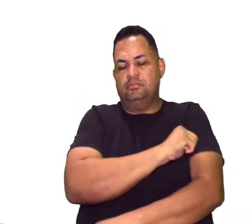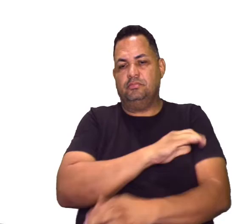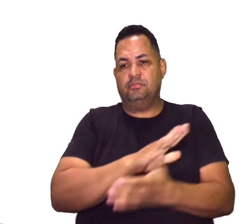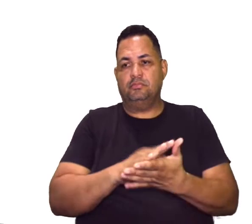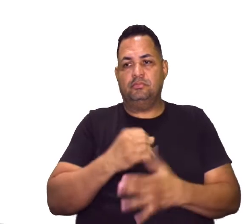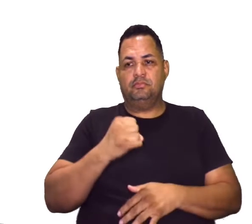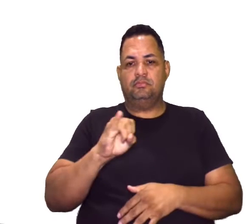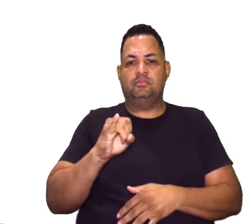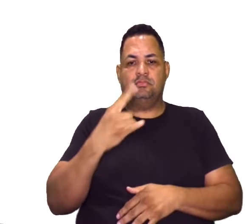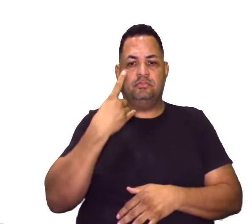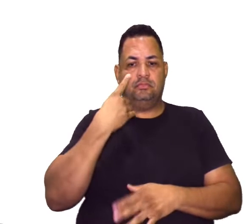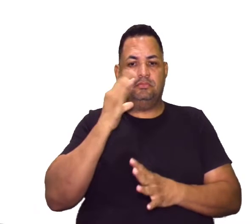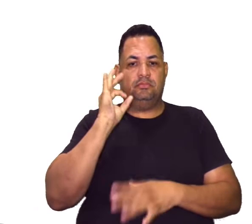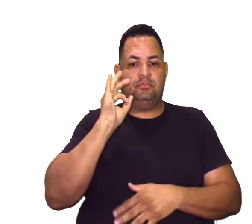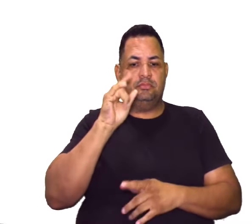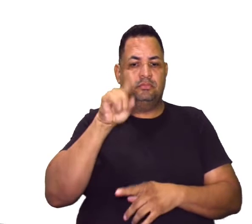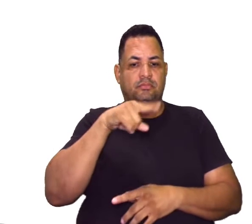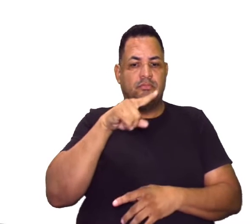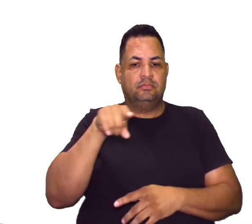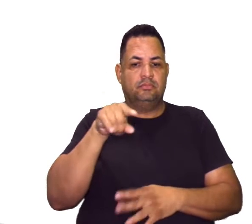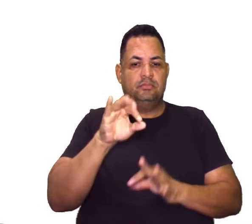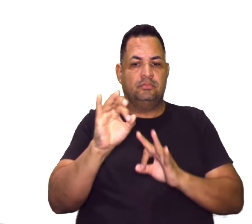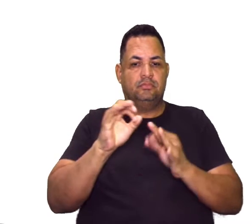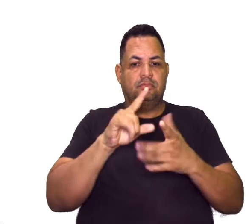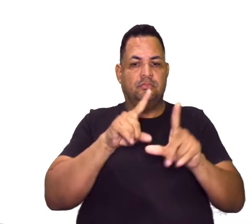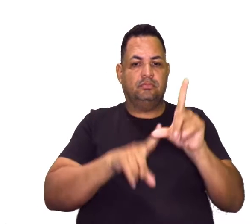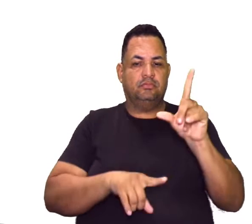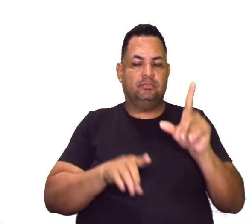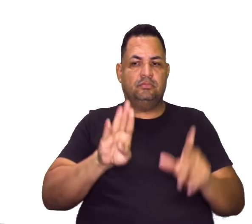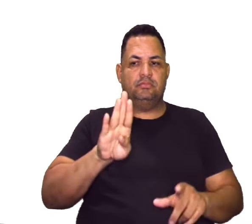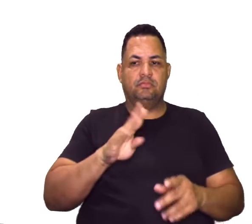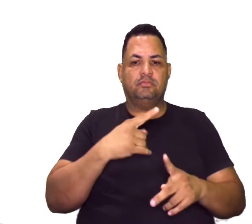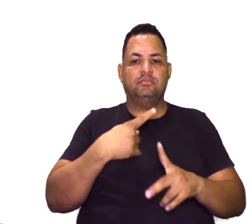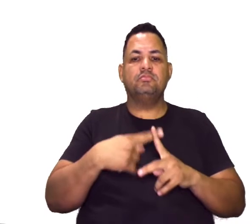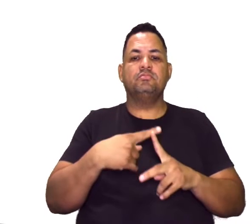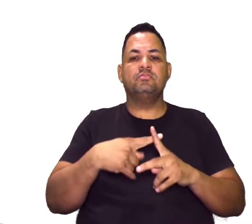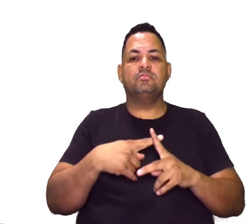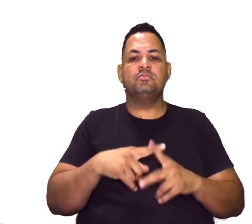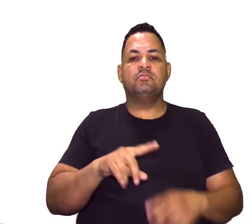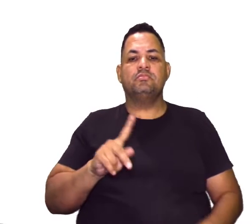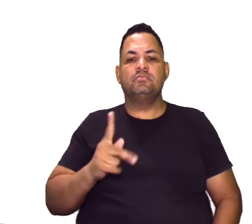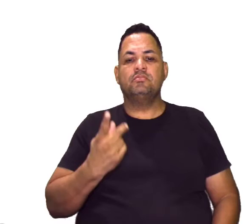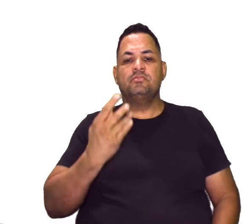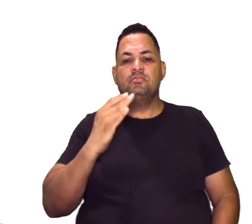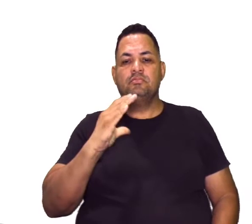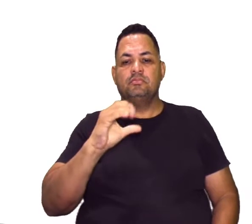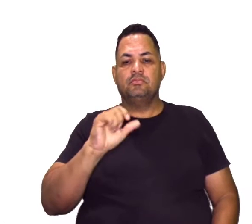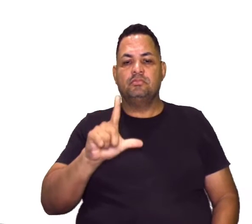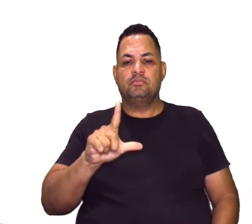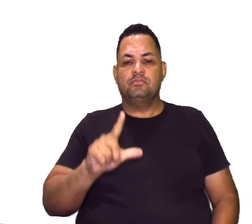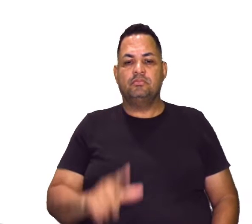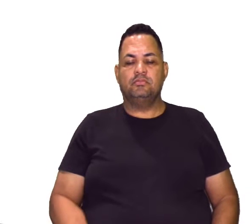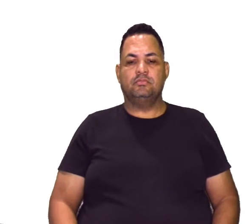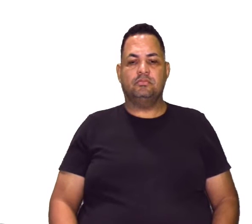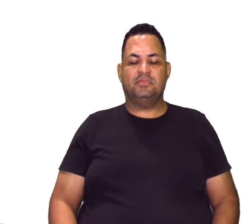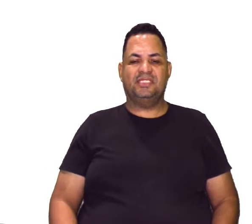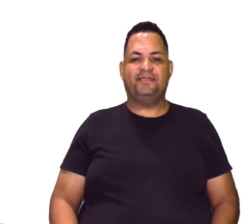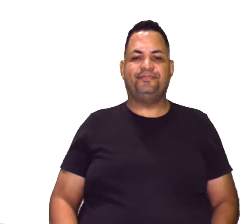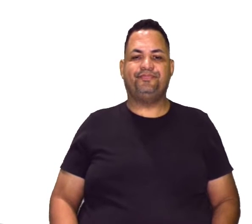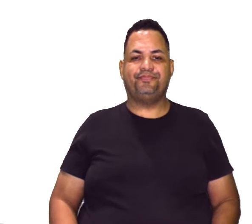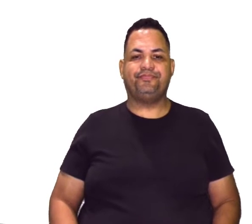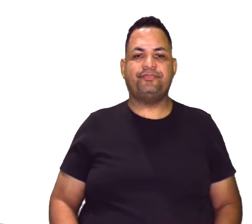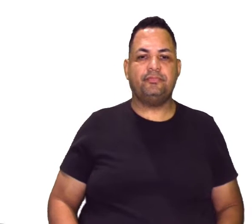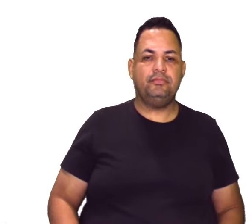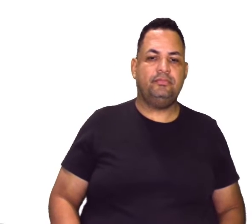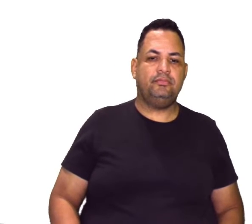por acaso você assinalou a letra B. Por quê? Olha, HCl, monoácido, por quê? Só tem